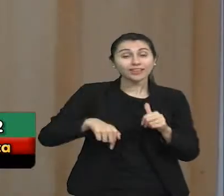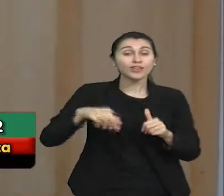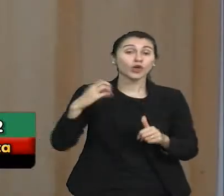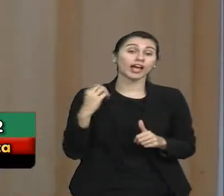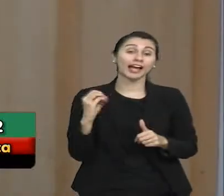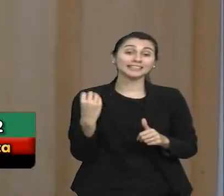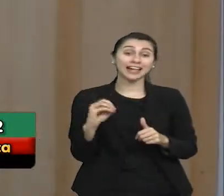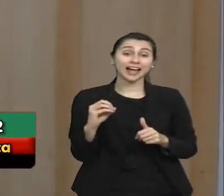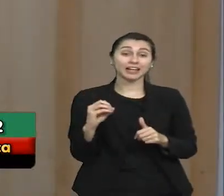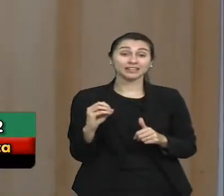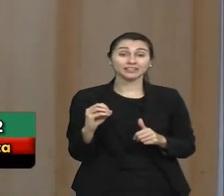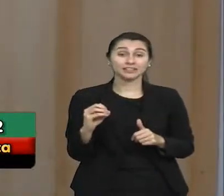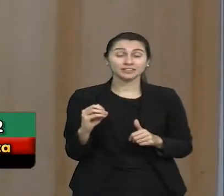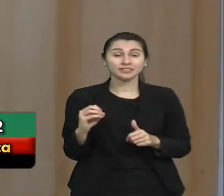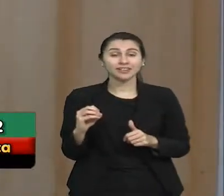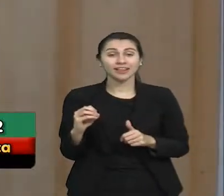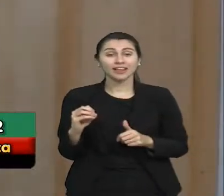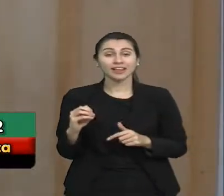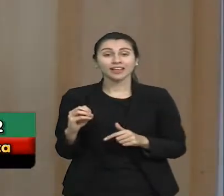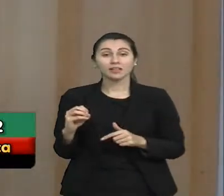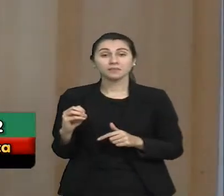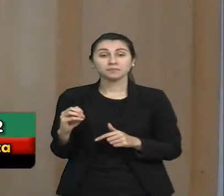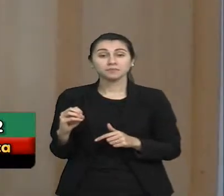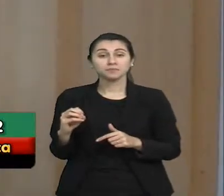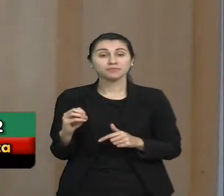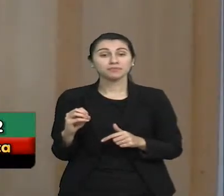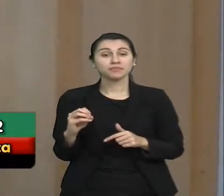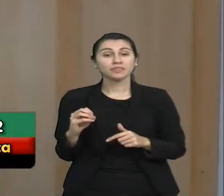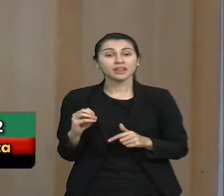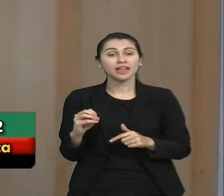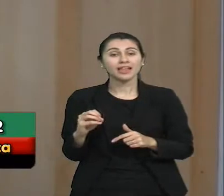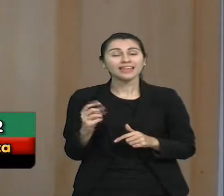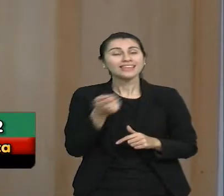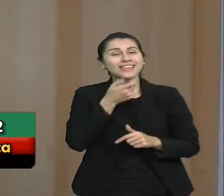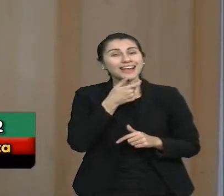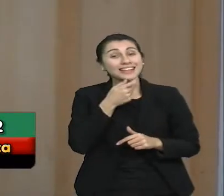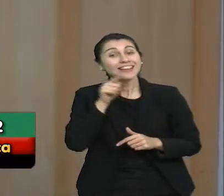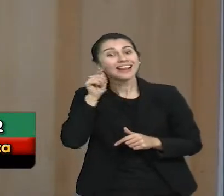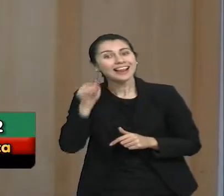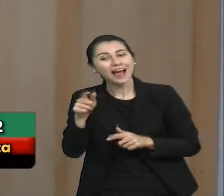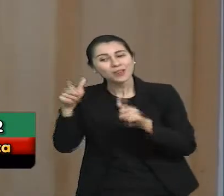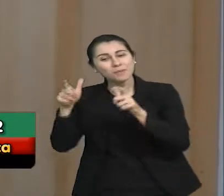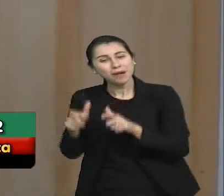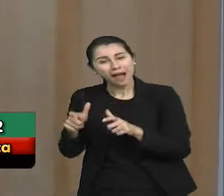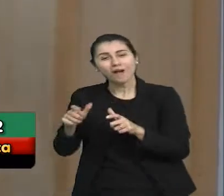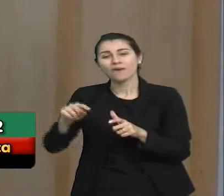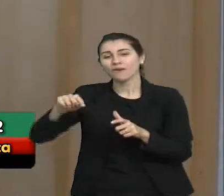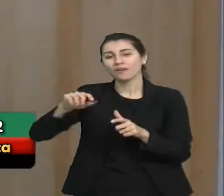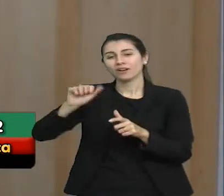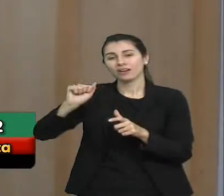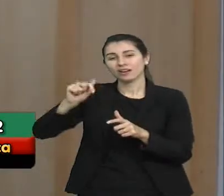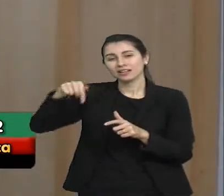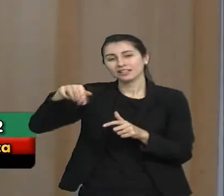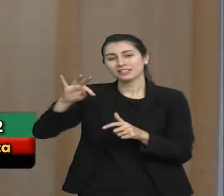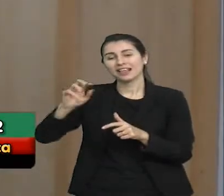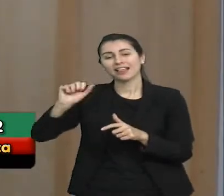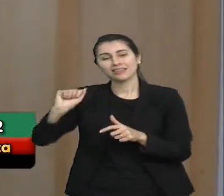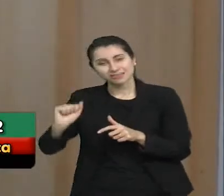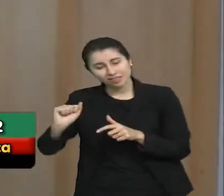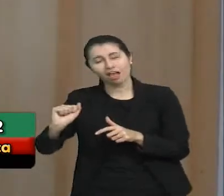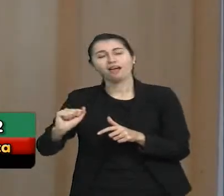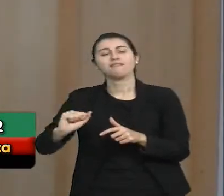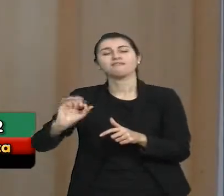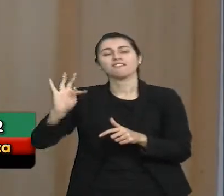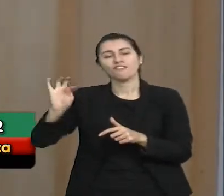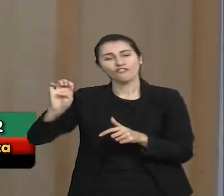Osasco. E, por uma coincidência, no bairro Santa Fé. Então, até nós formamos um grupo, né? Eu me